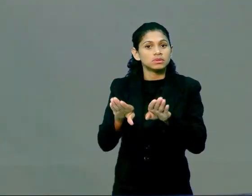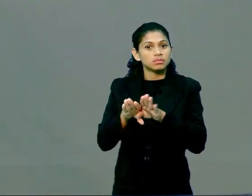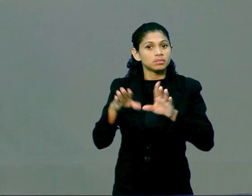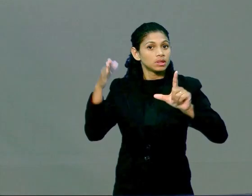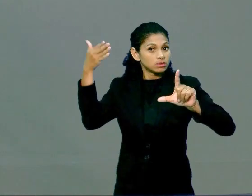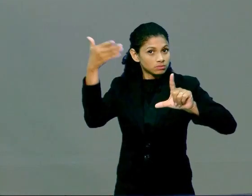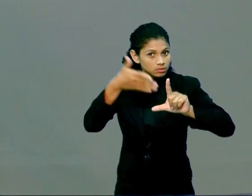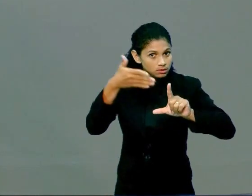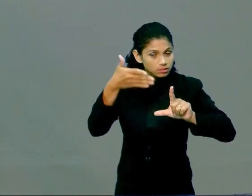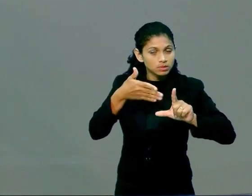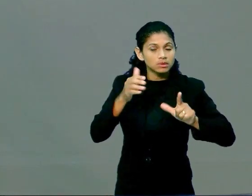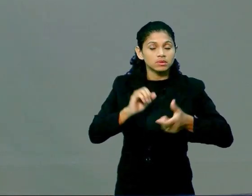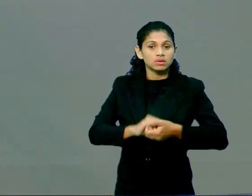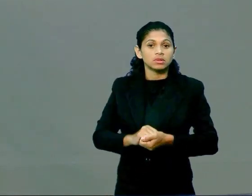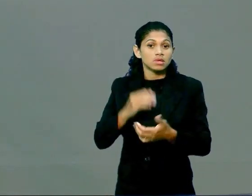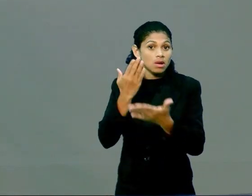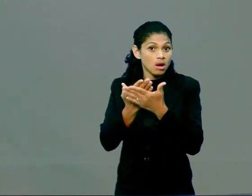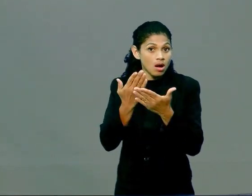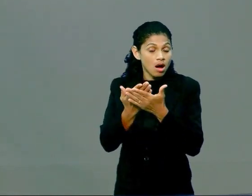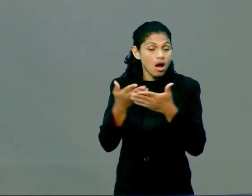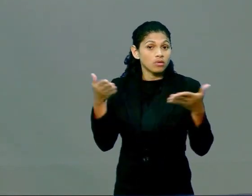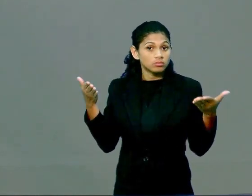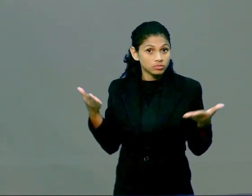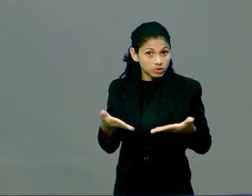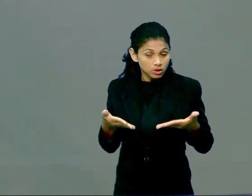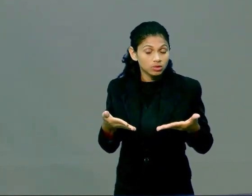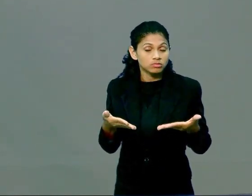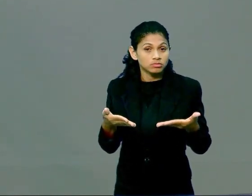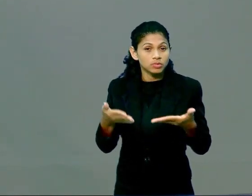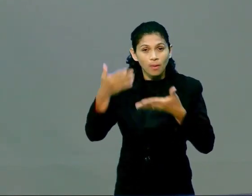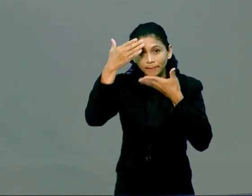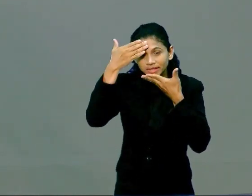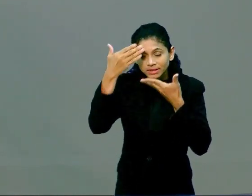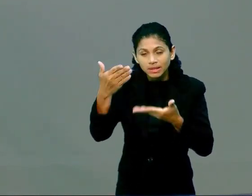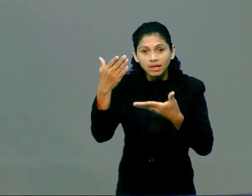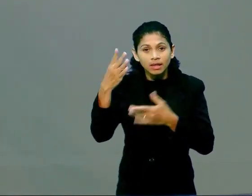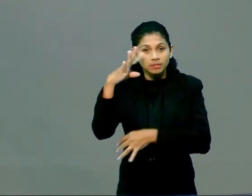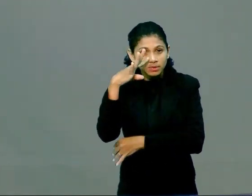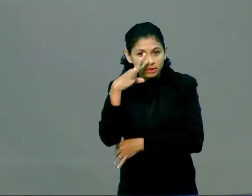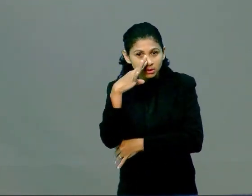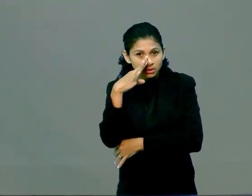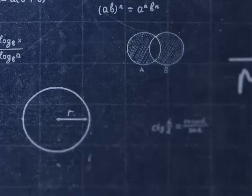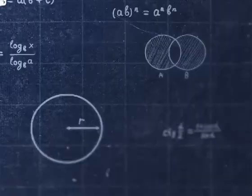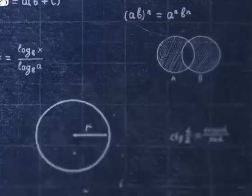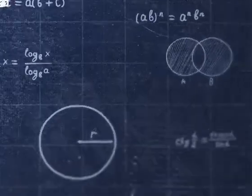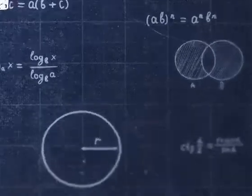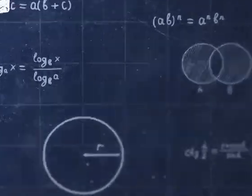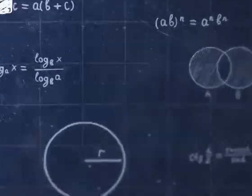Essa é a nossa aula de hoje. Muito obrigado por assistir e fiquem com Deus.